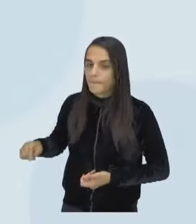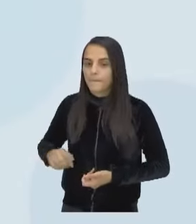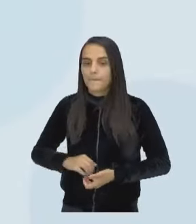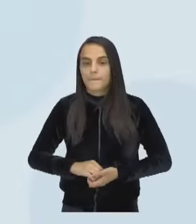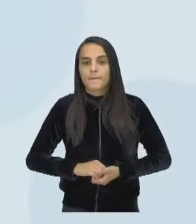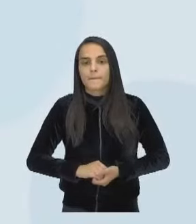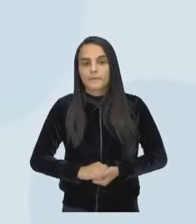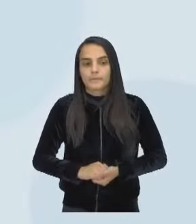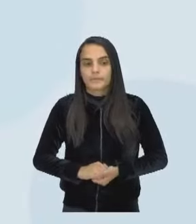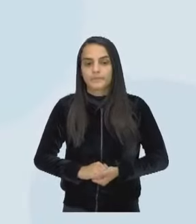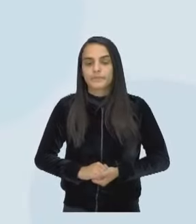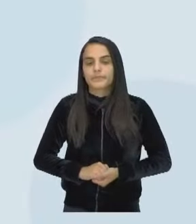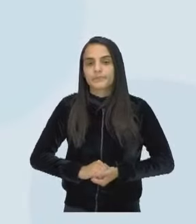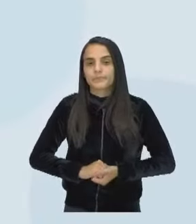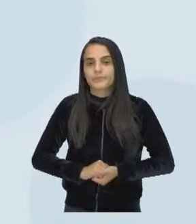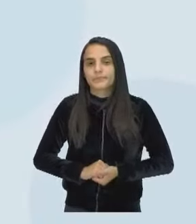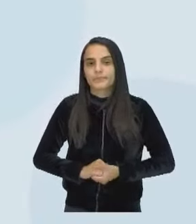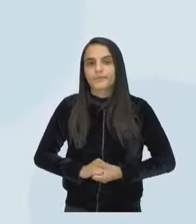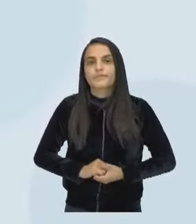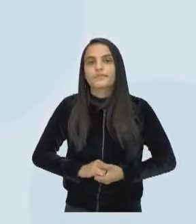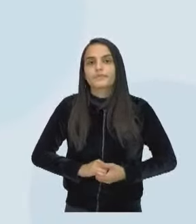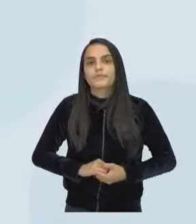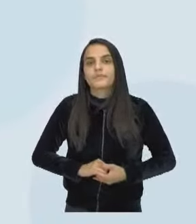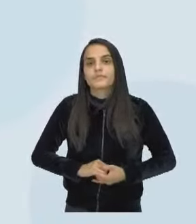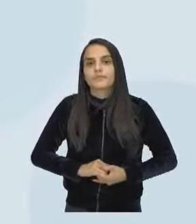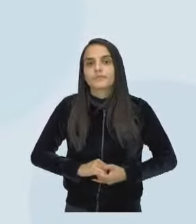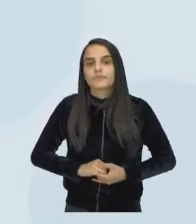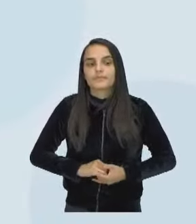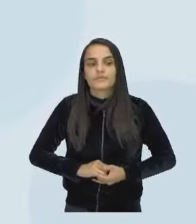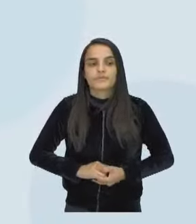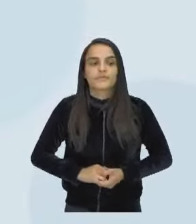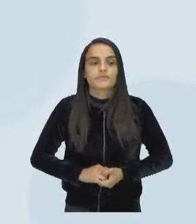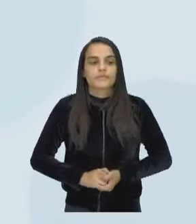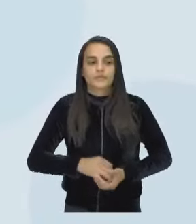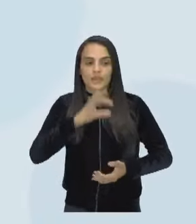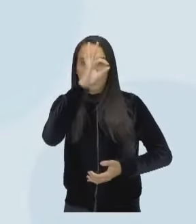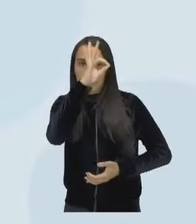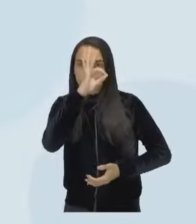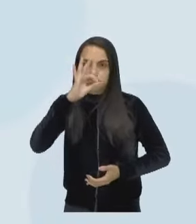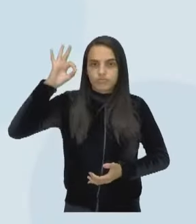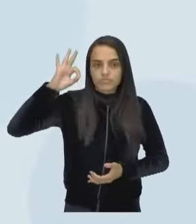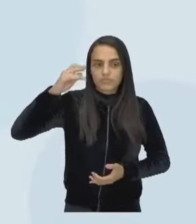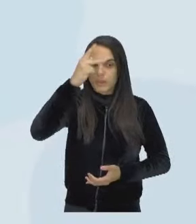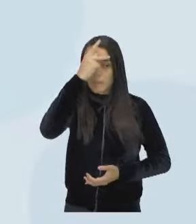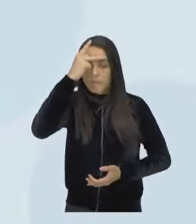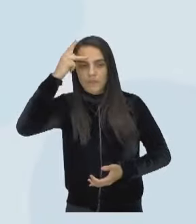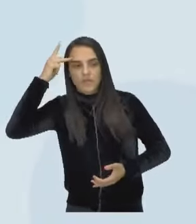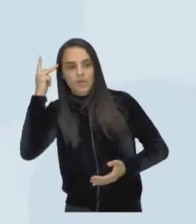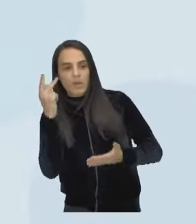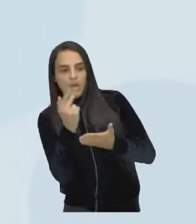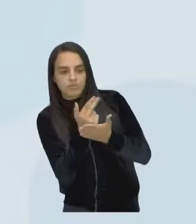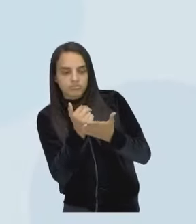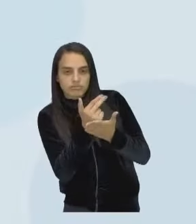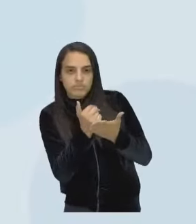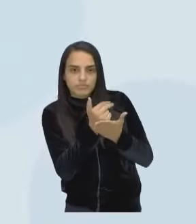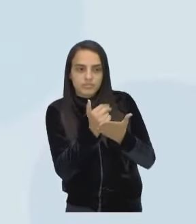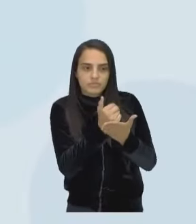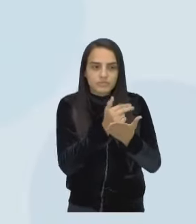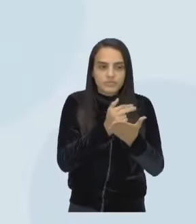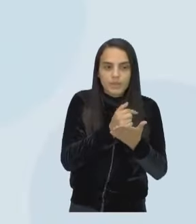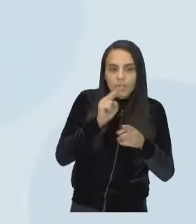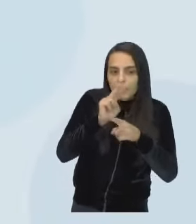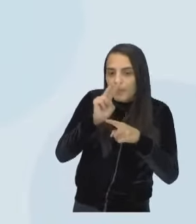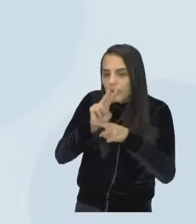structures, architect. Então, arquiteto, arquiteta, é a pessoa aí que desenha e supervisiona